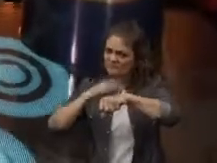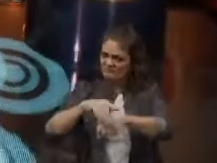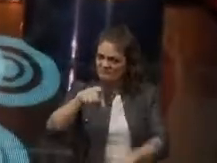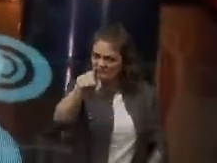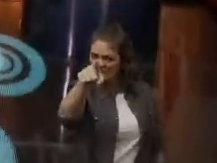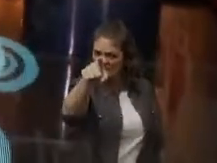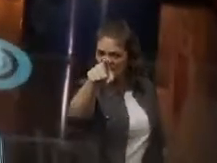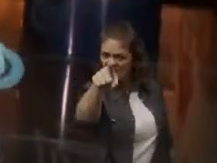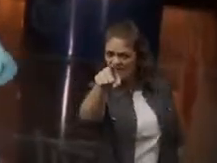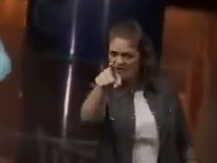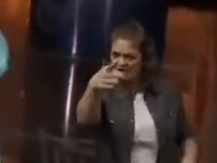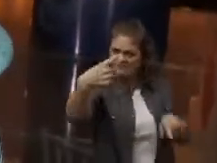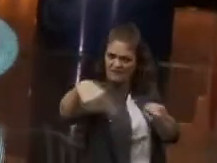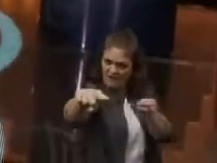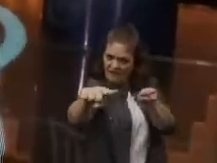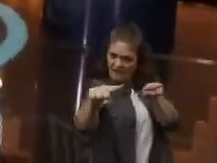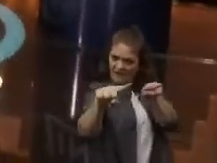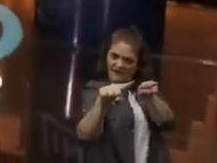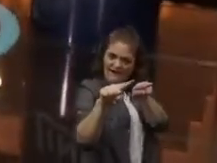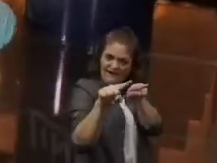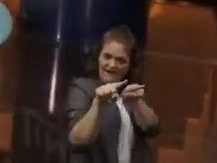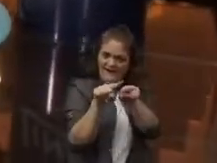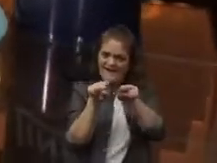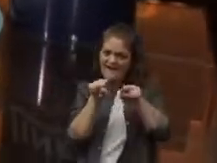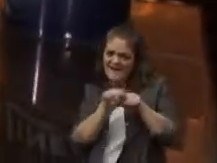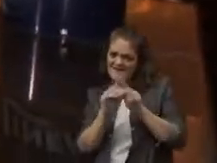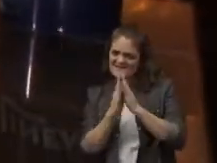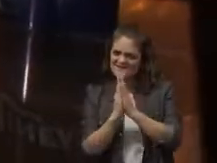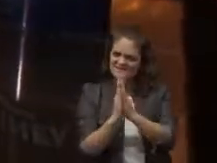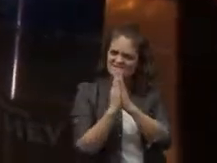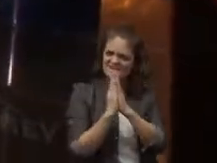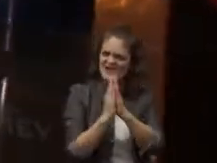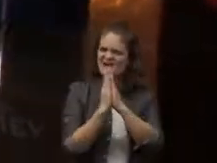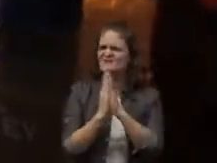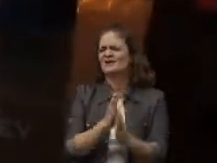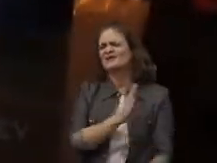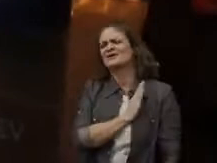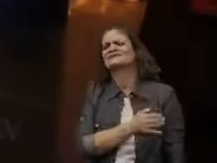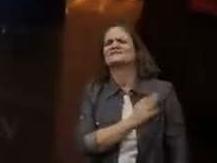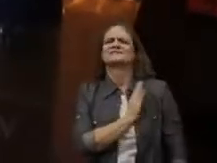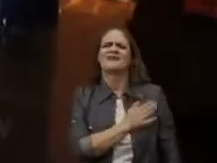voltar, perdoe o meu coração.